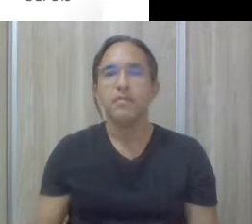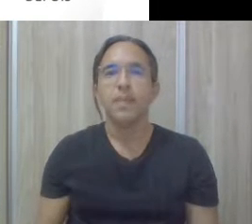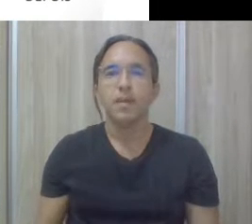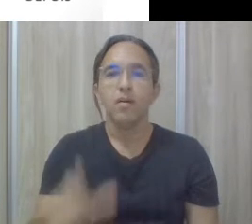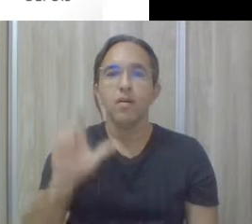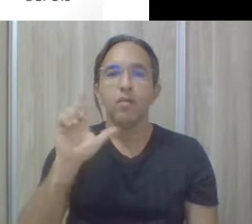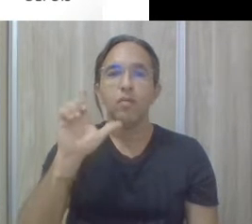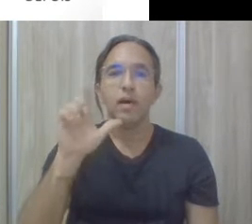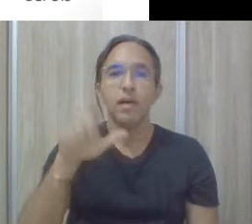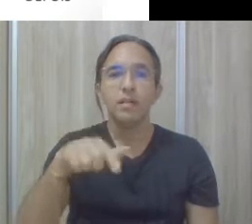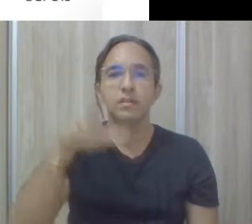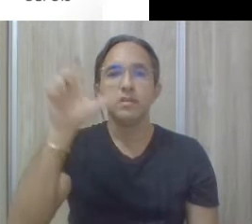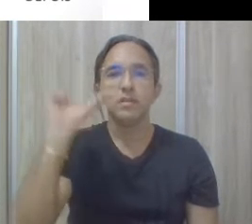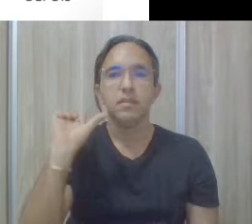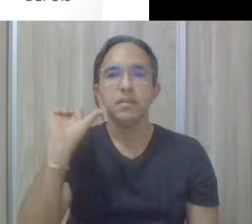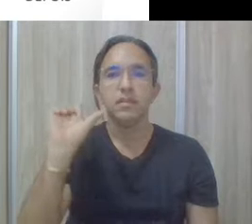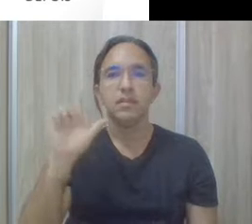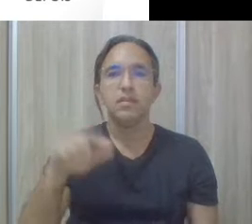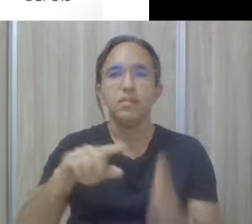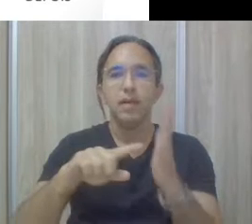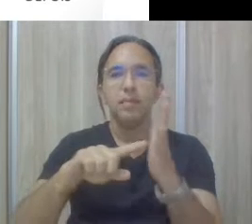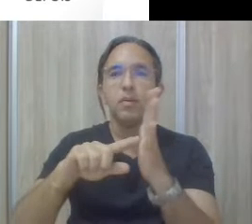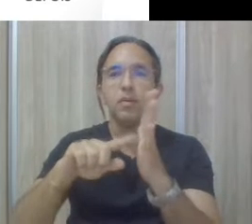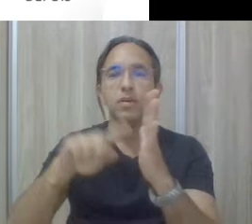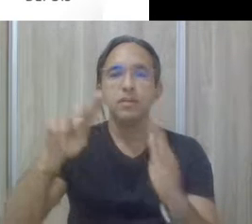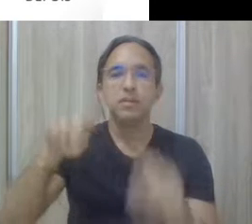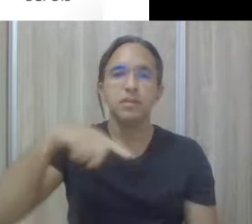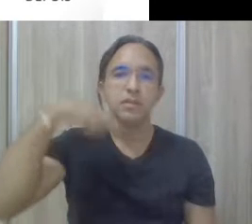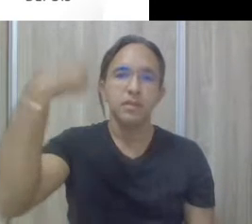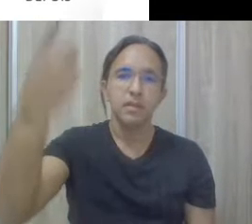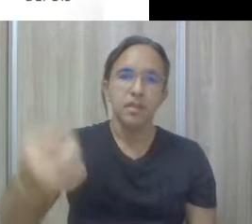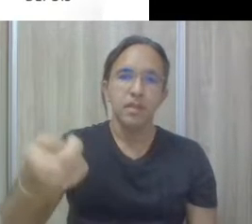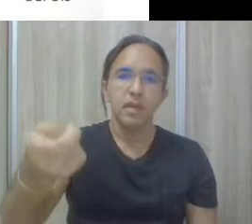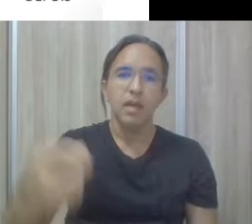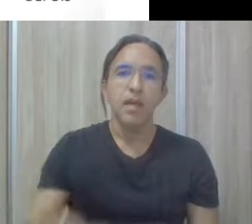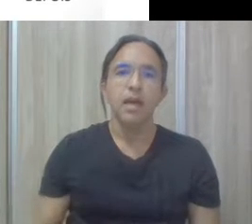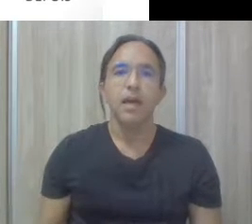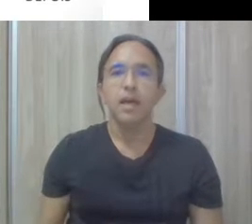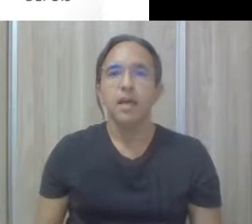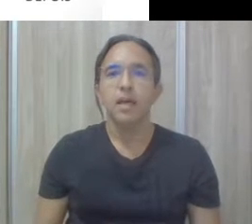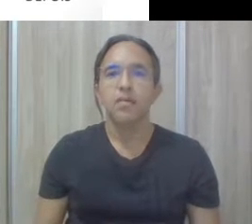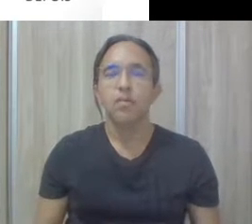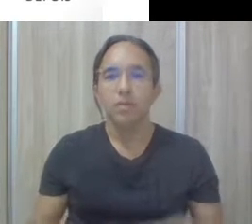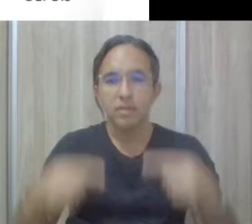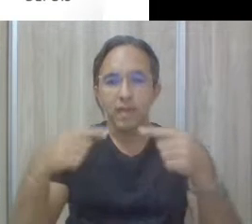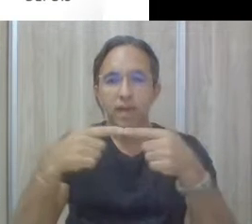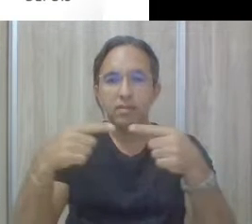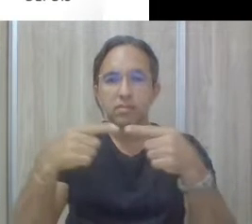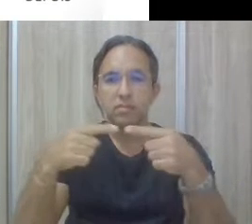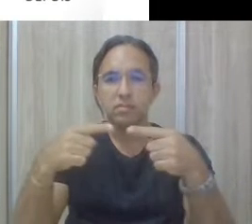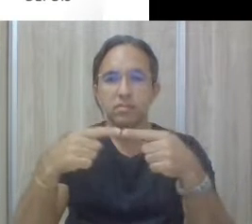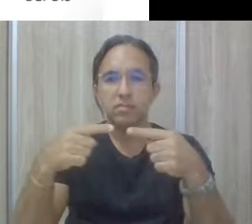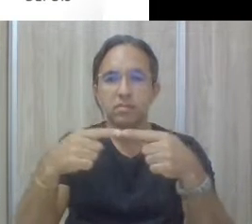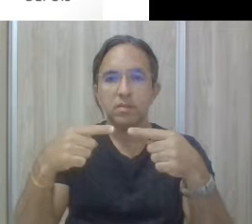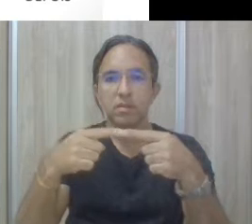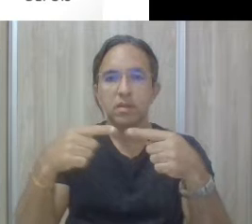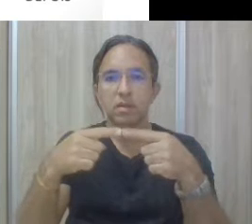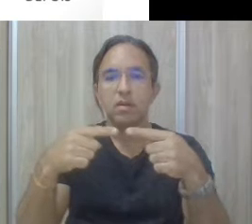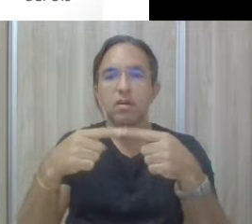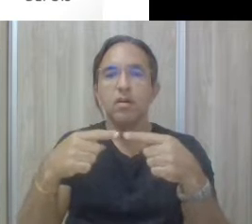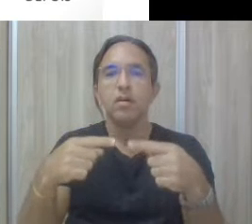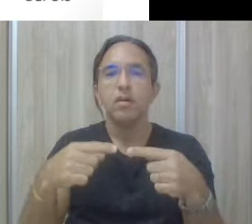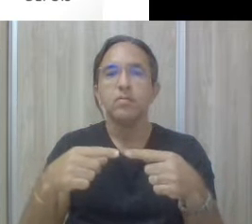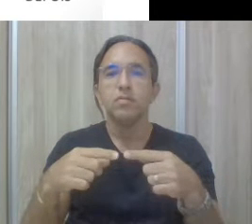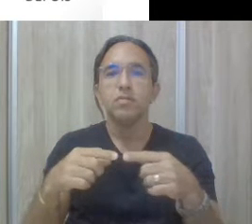Libras, o antes e o depois do contato,